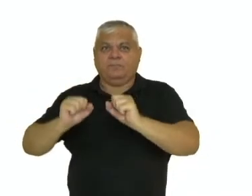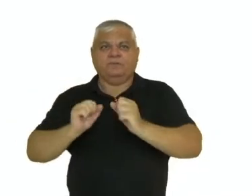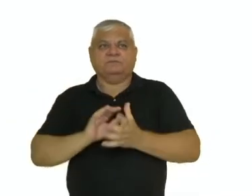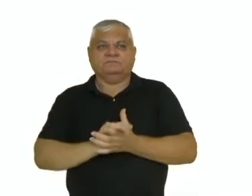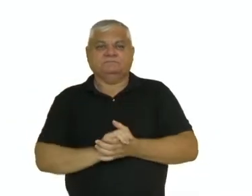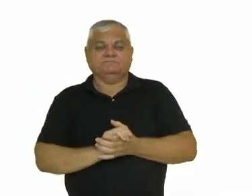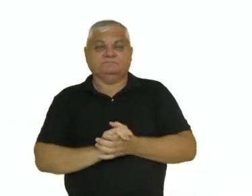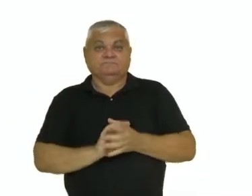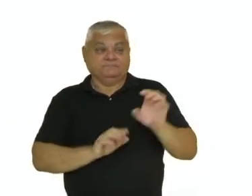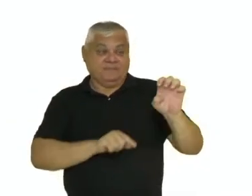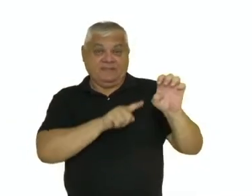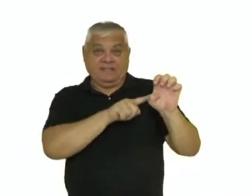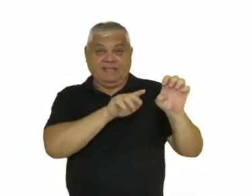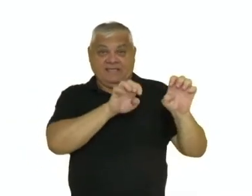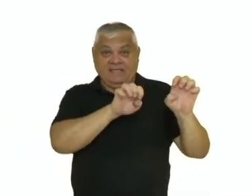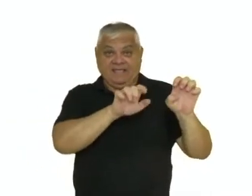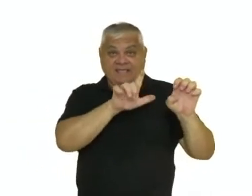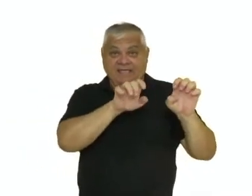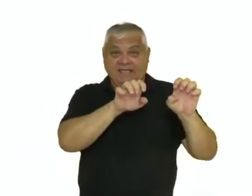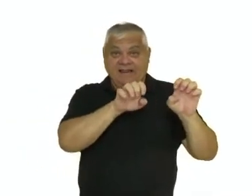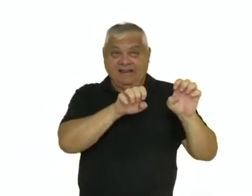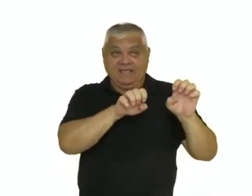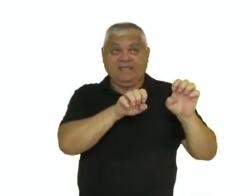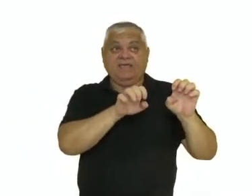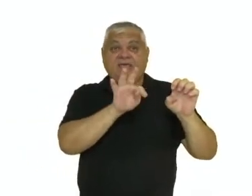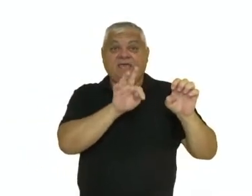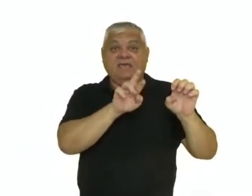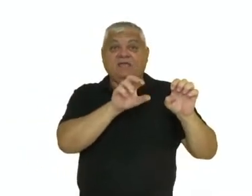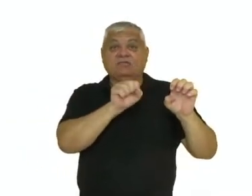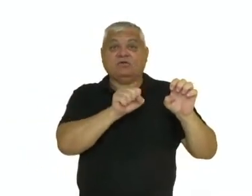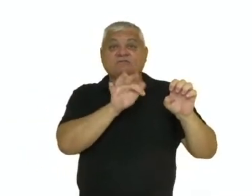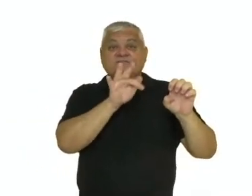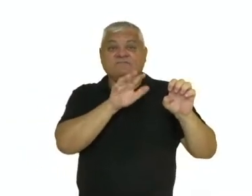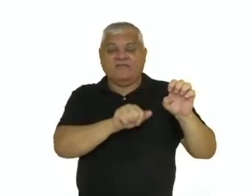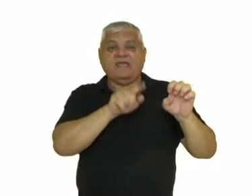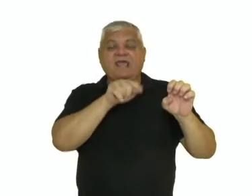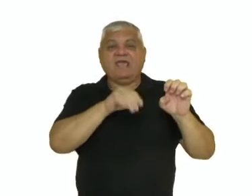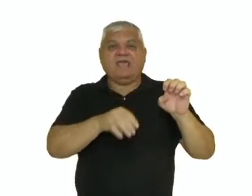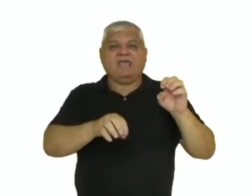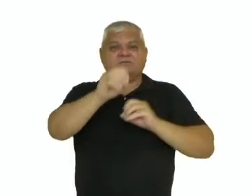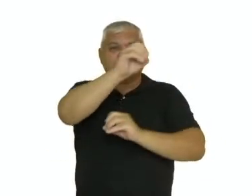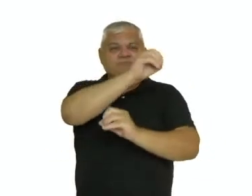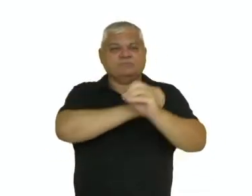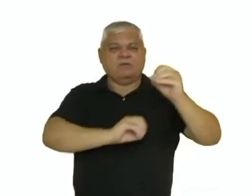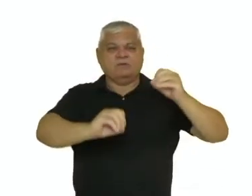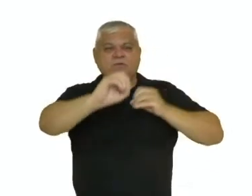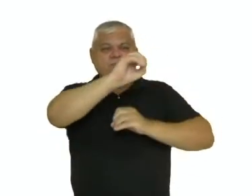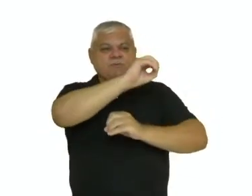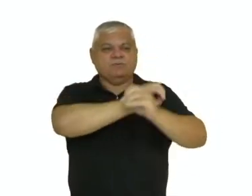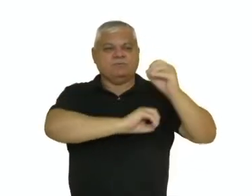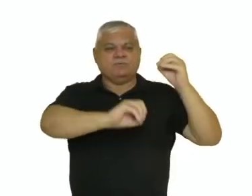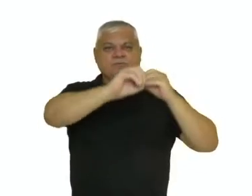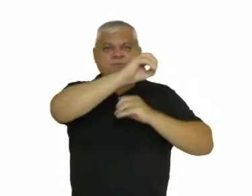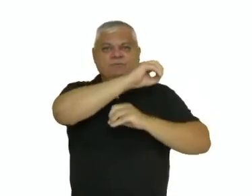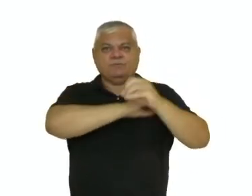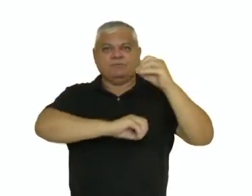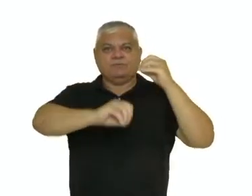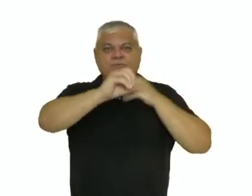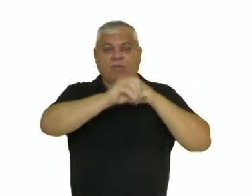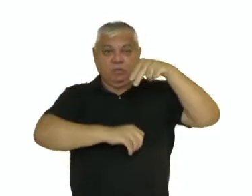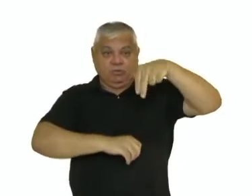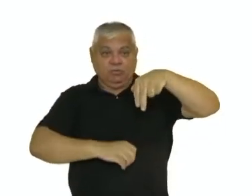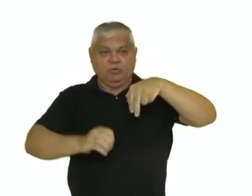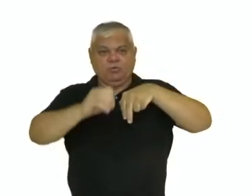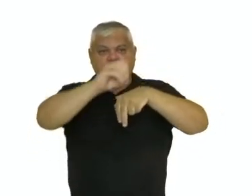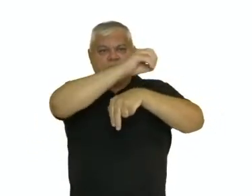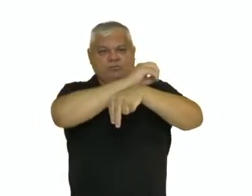Já a eletrosfera é a região externa ao redor do átomo, na qual os elétrons giram em torno do núcleo. A grande maioria das